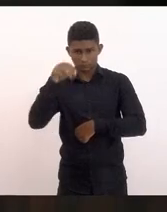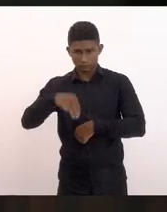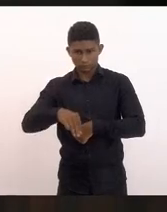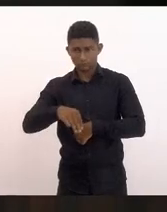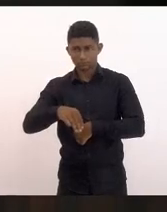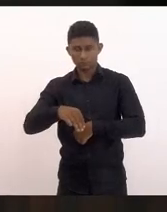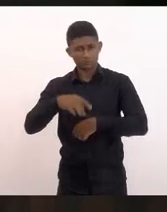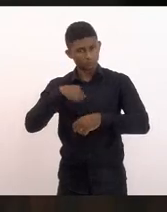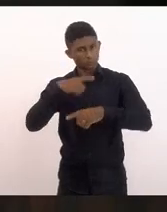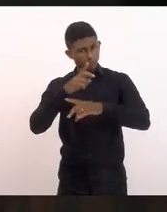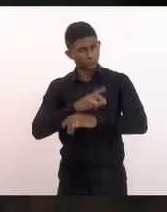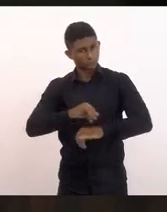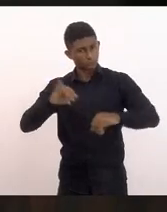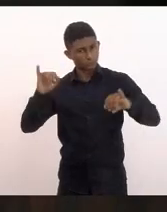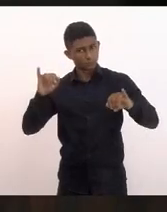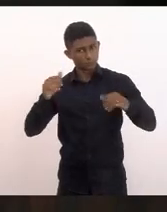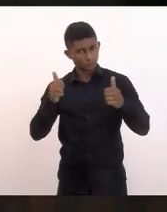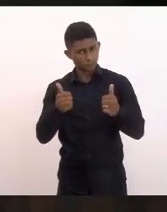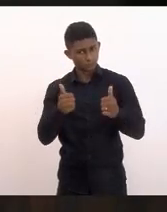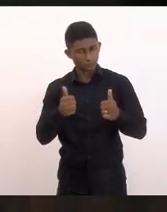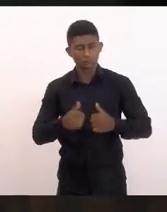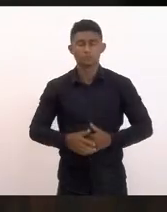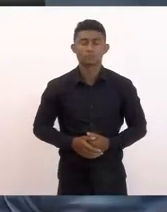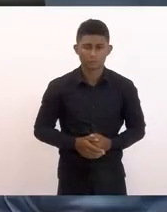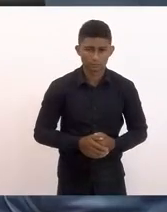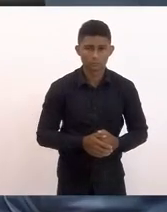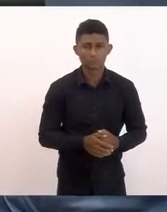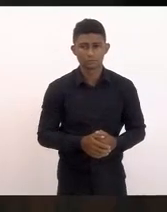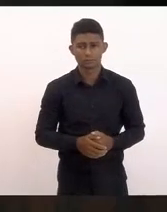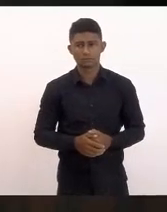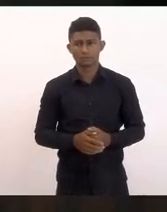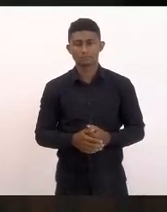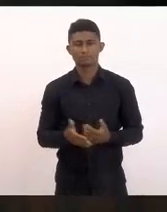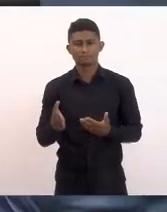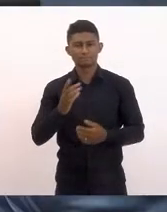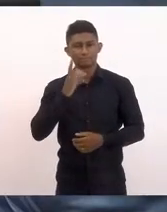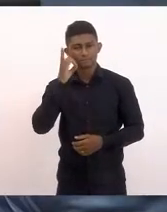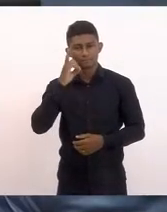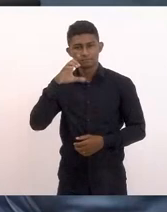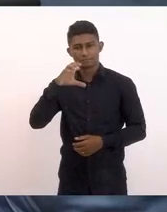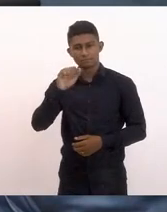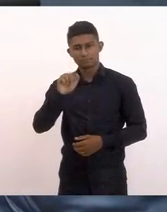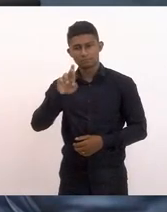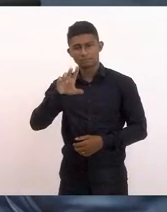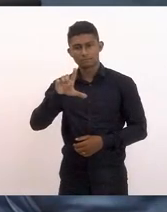indicar o final. Quatro, okay? Com a palavra, deputado Carlos Mink.